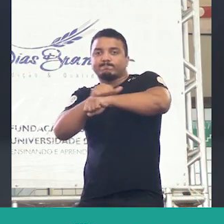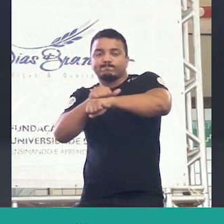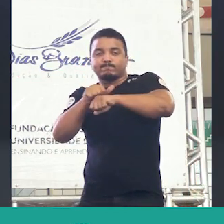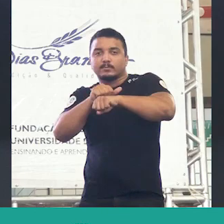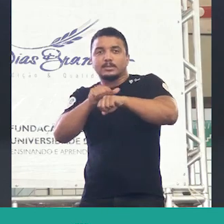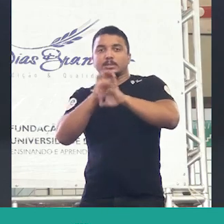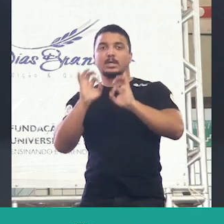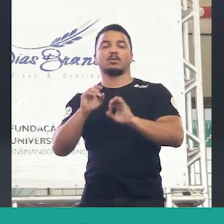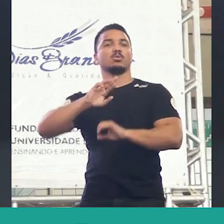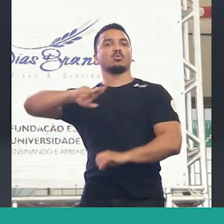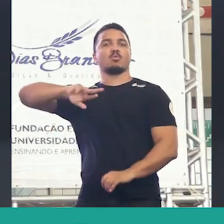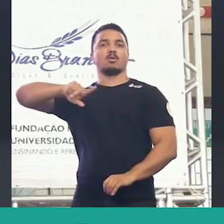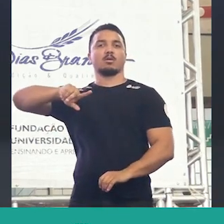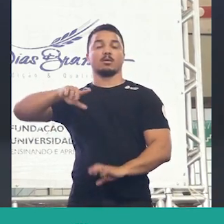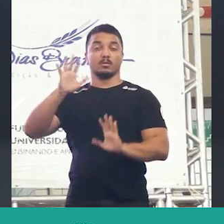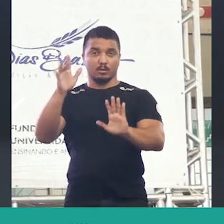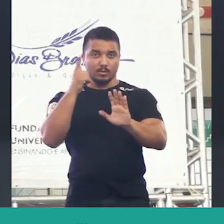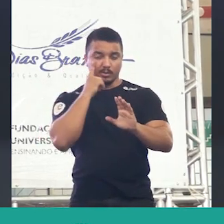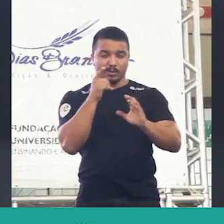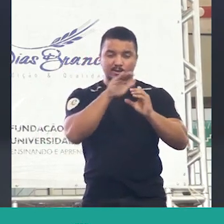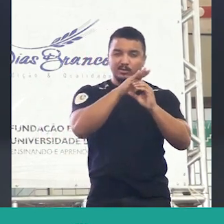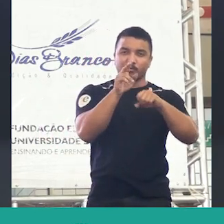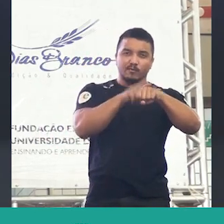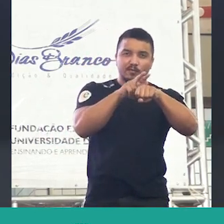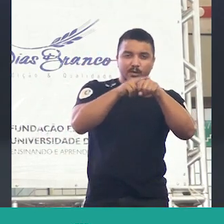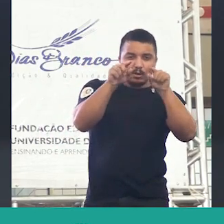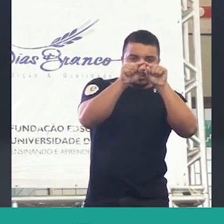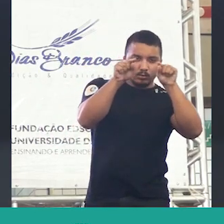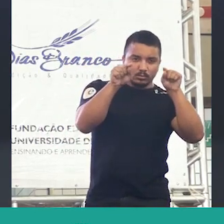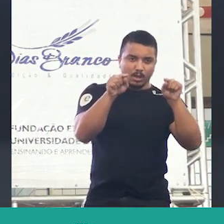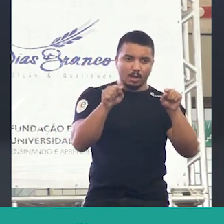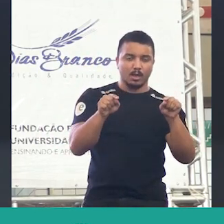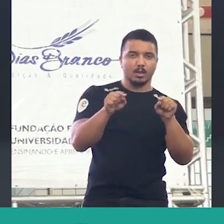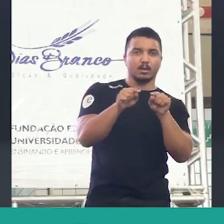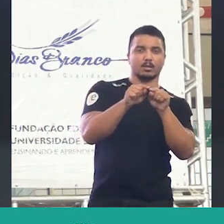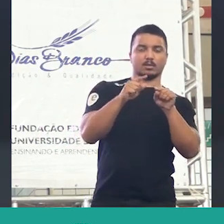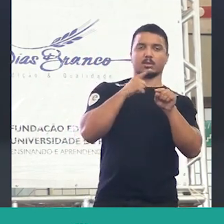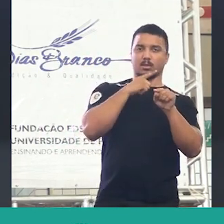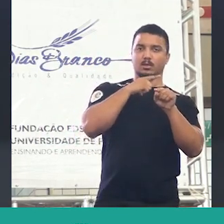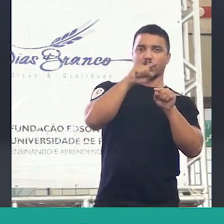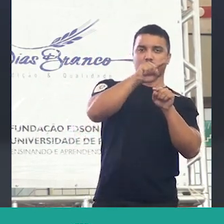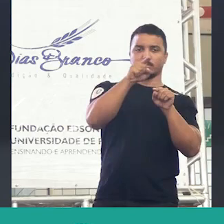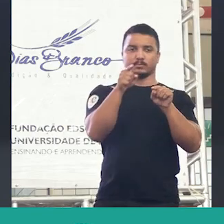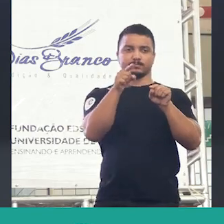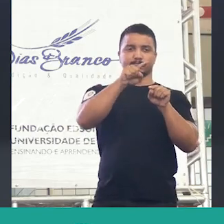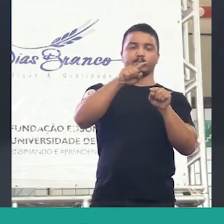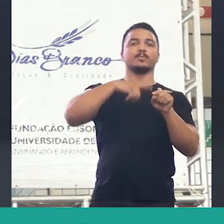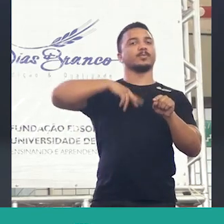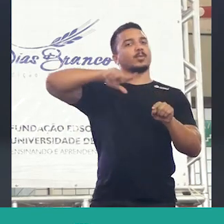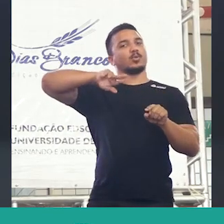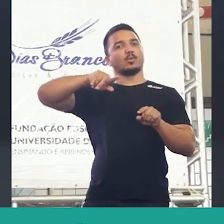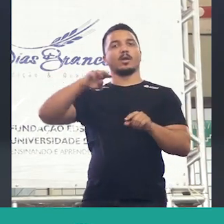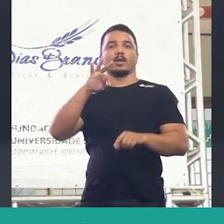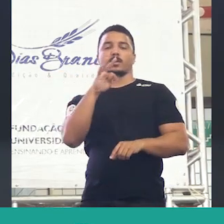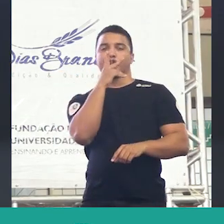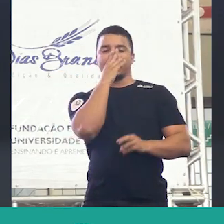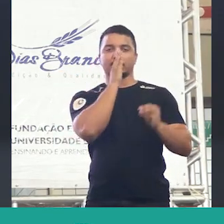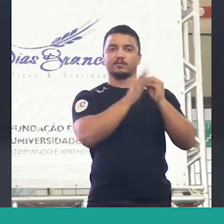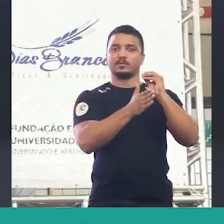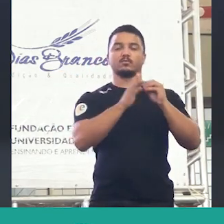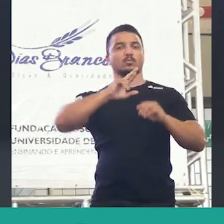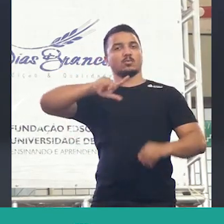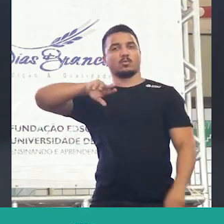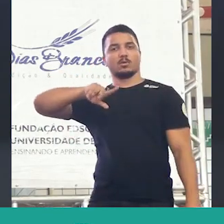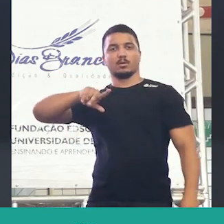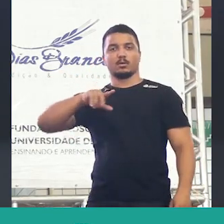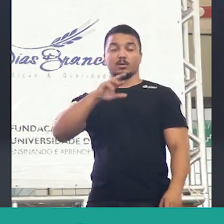assim do vidro, e você olhar lateralmente, e você vê que ele é áspero, aquela superfície áspera não é